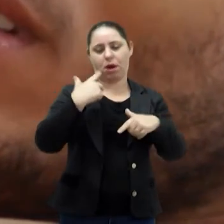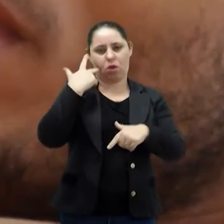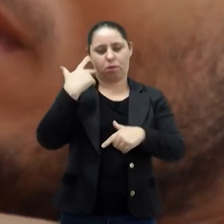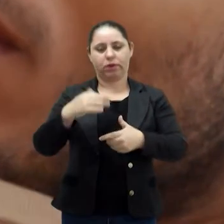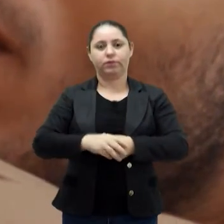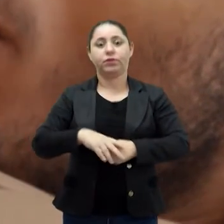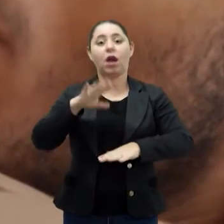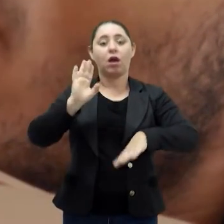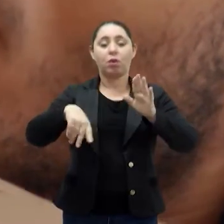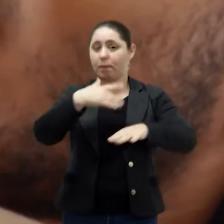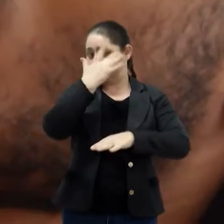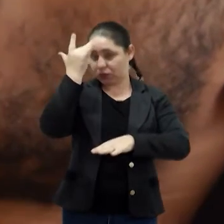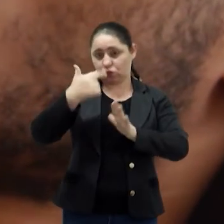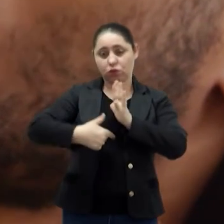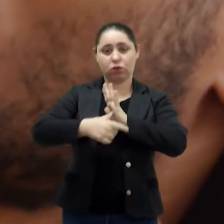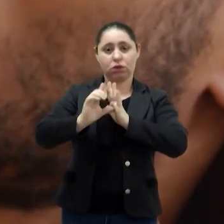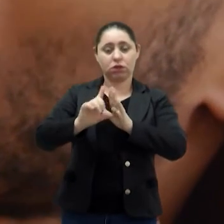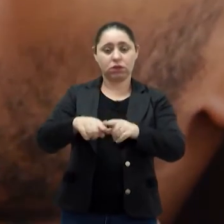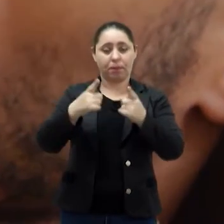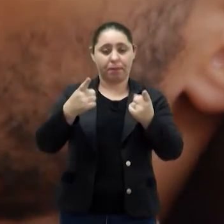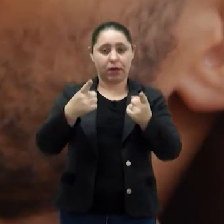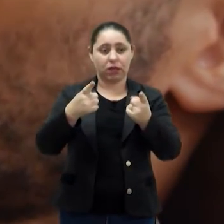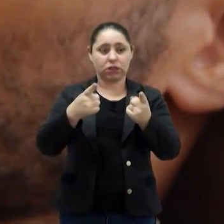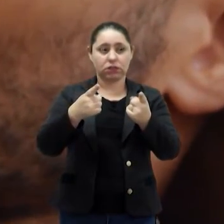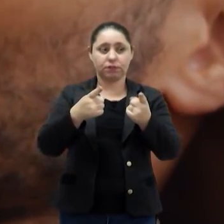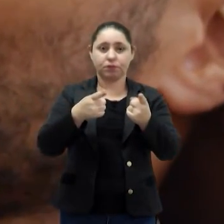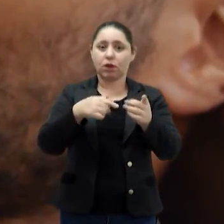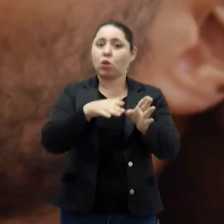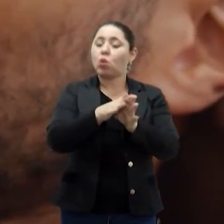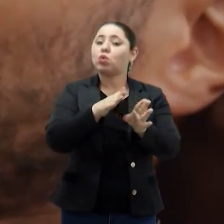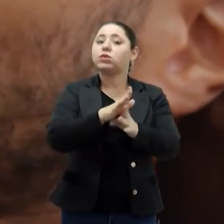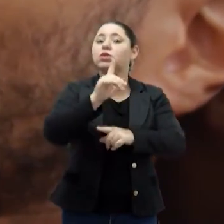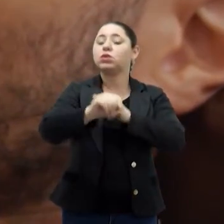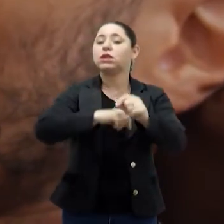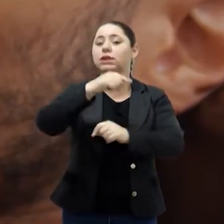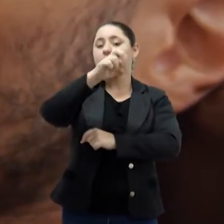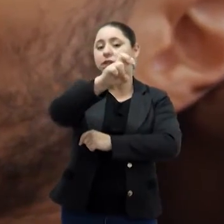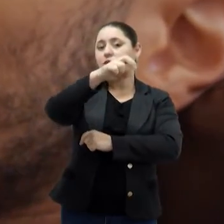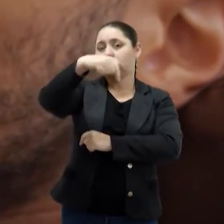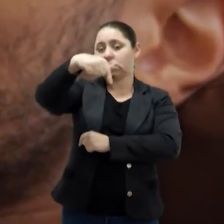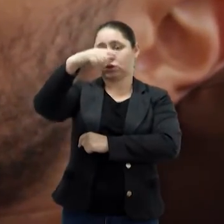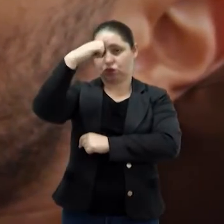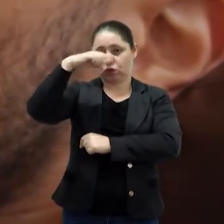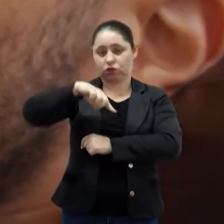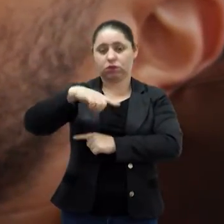trabalho. Algumas pessoas até antes, mas a gente considera aí 5 a 7 dias